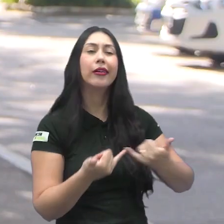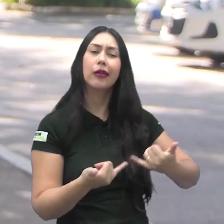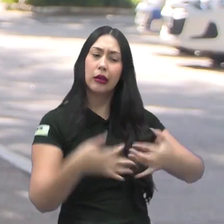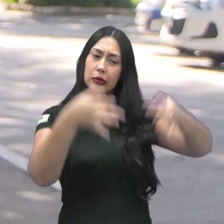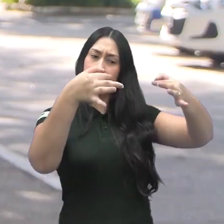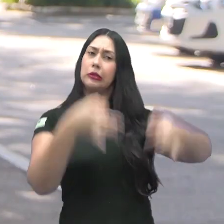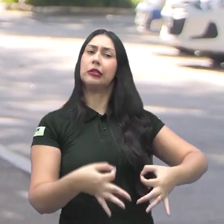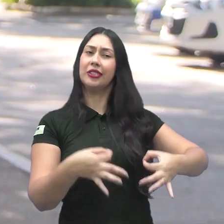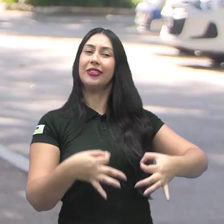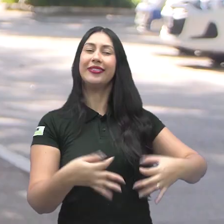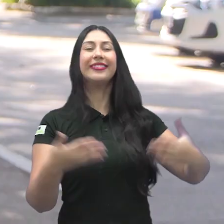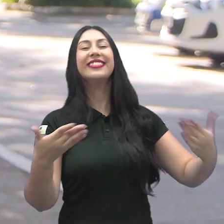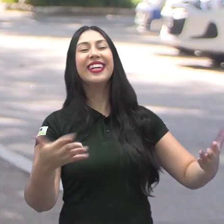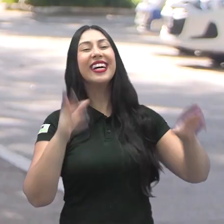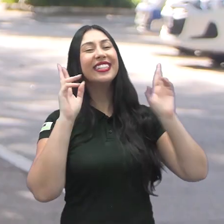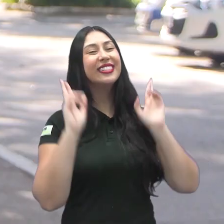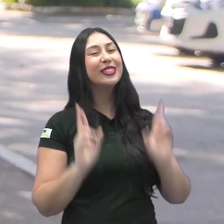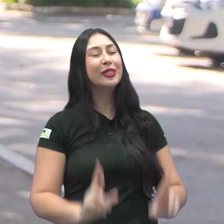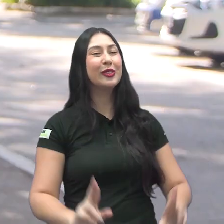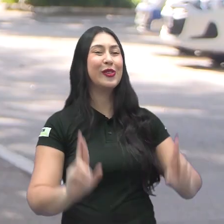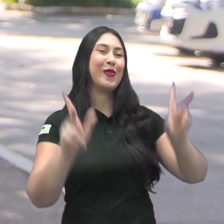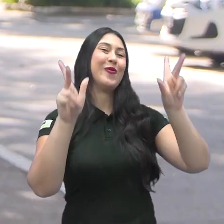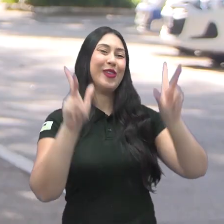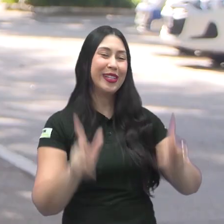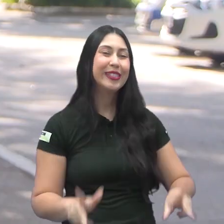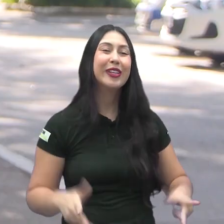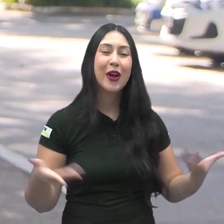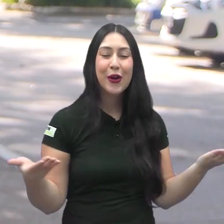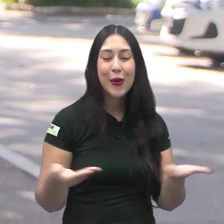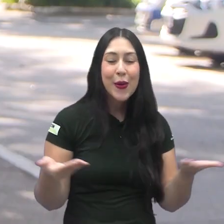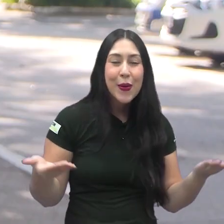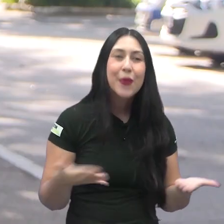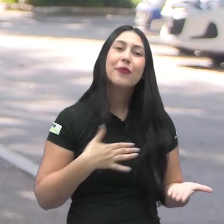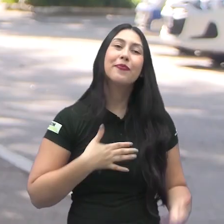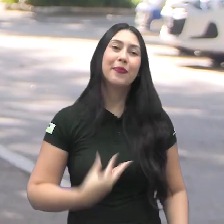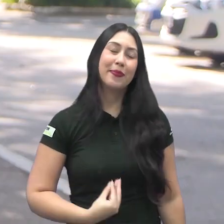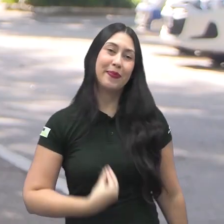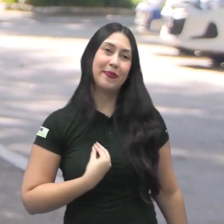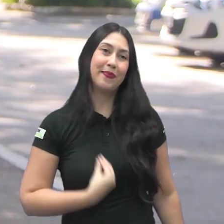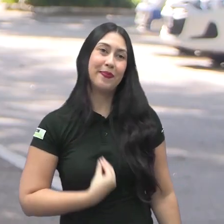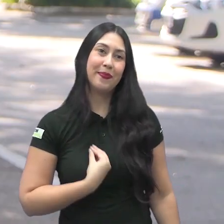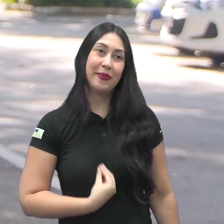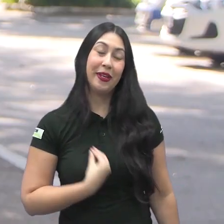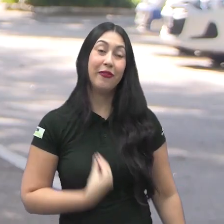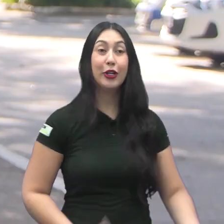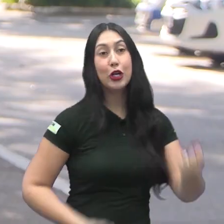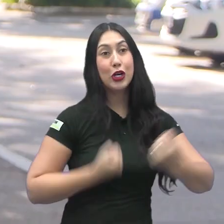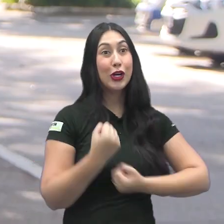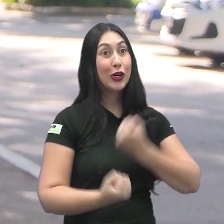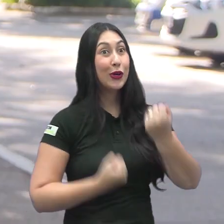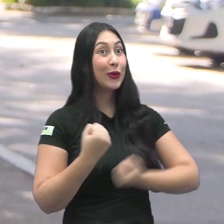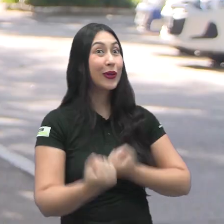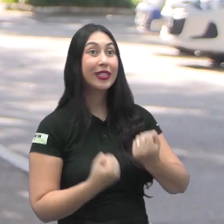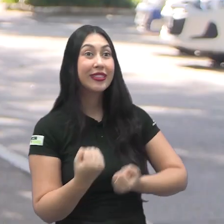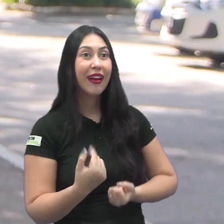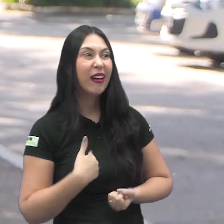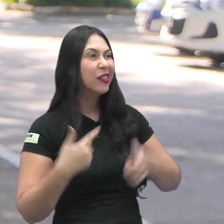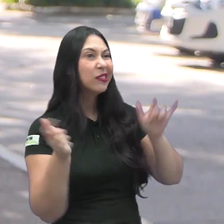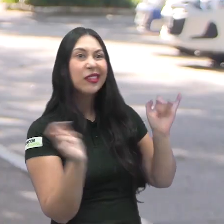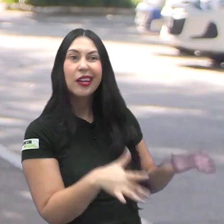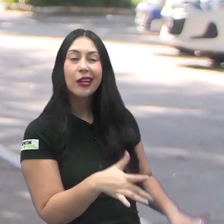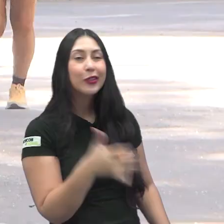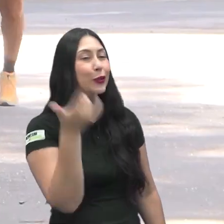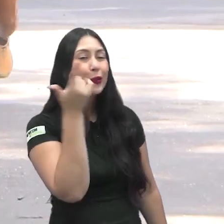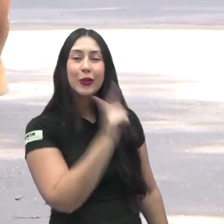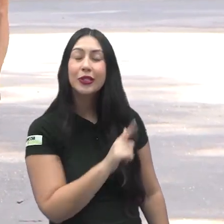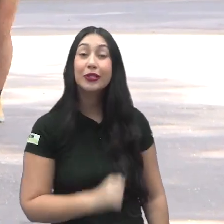e a disciplina. Isso daí eu acho que é o diferencial que vem acontecendo na minha vida, que a corrida hoje eu não consigo mais